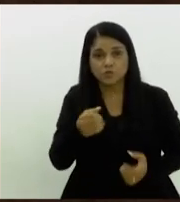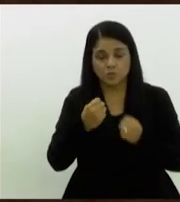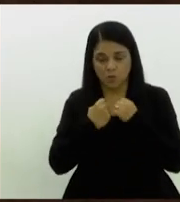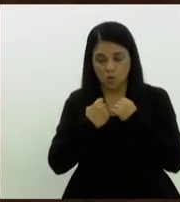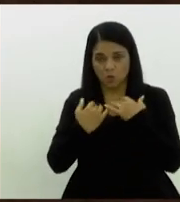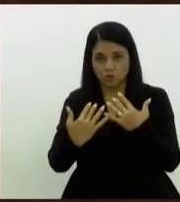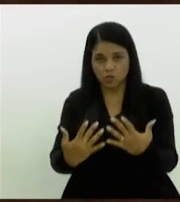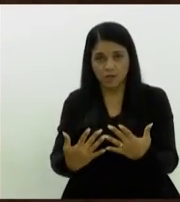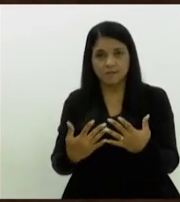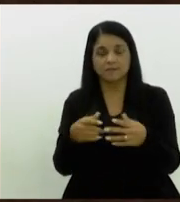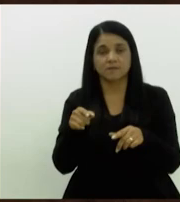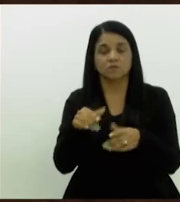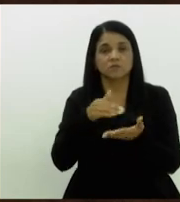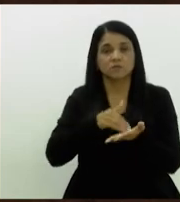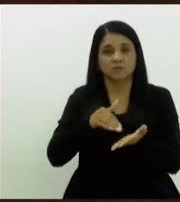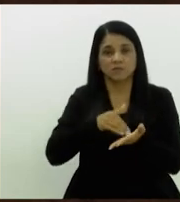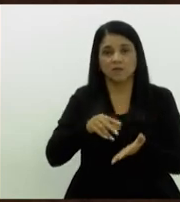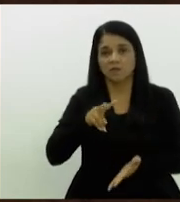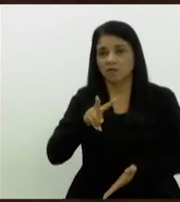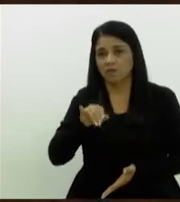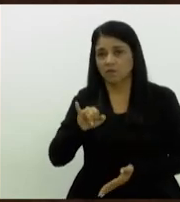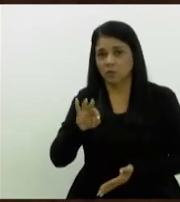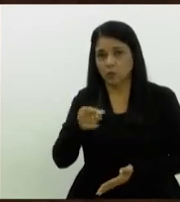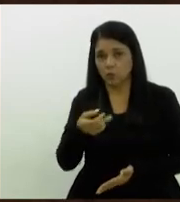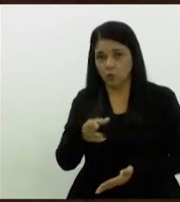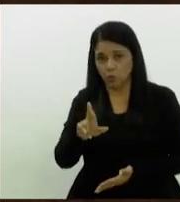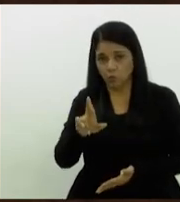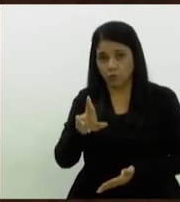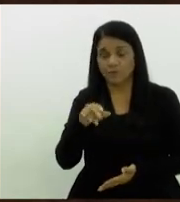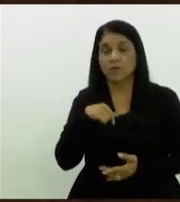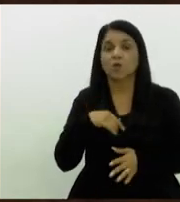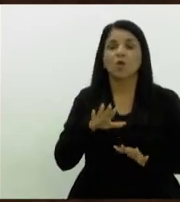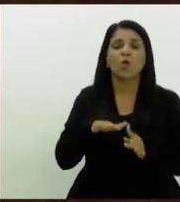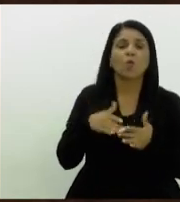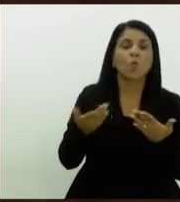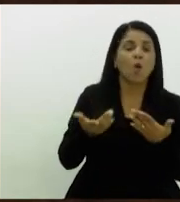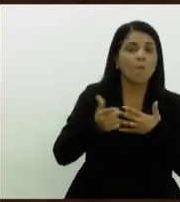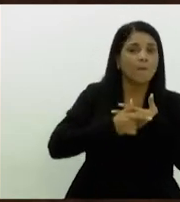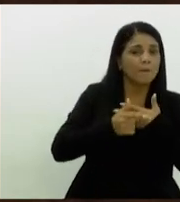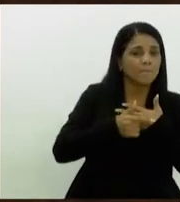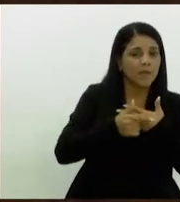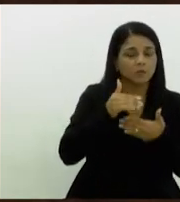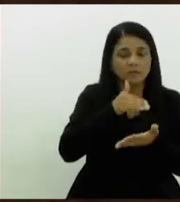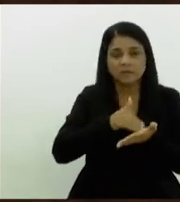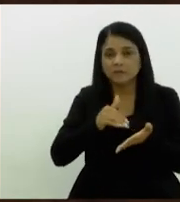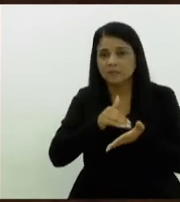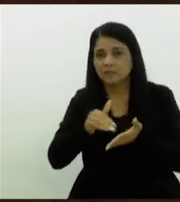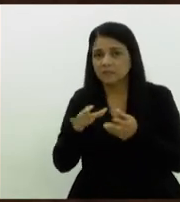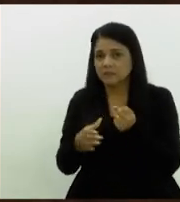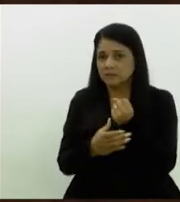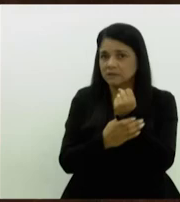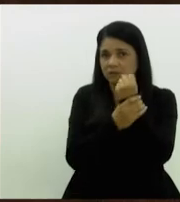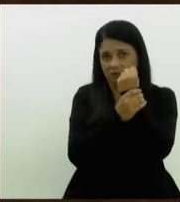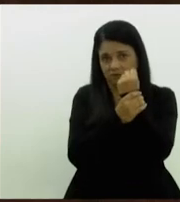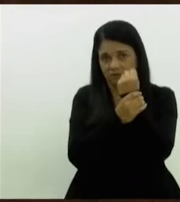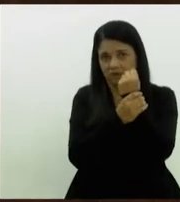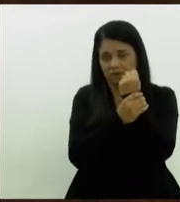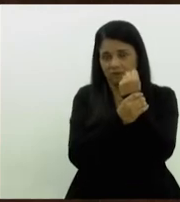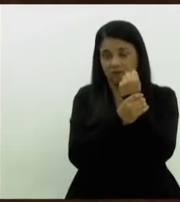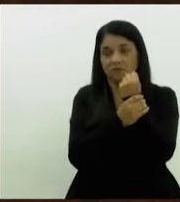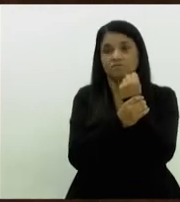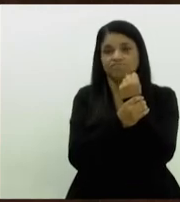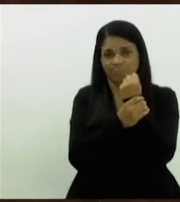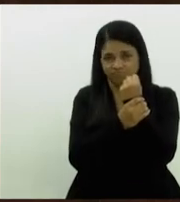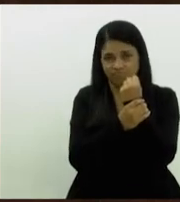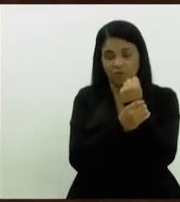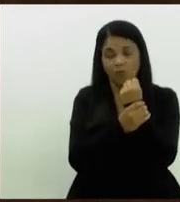audiência com o secretário Vitor, e aí quero ver qual é o papel da Secretaria de Segurança. Vou passar